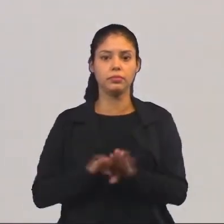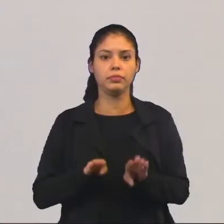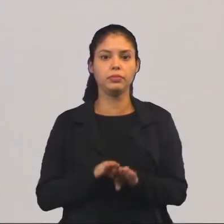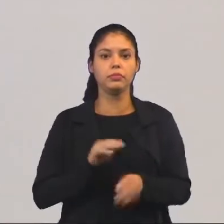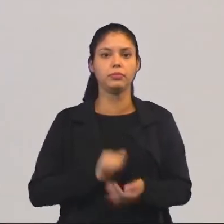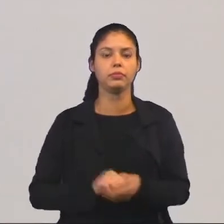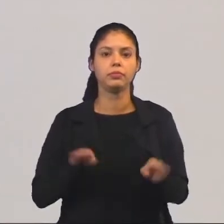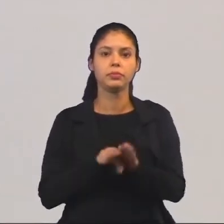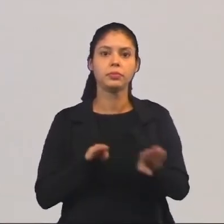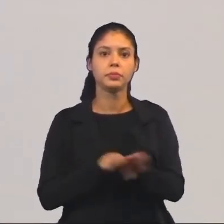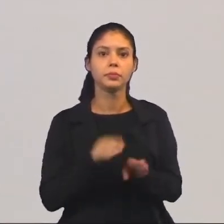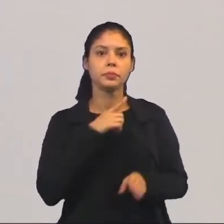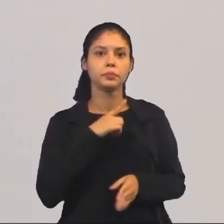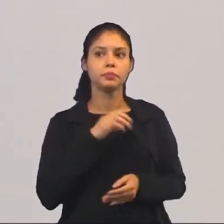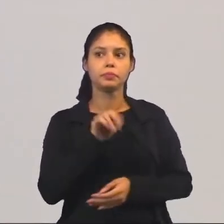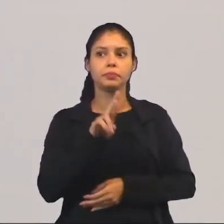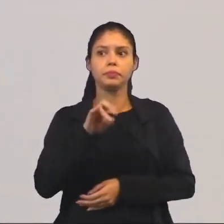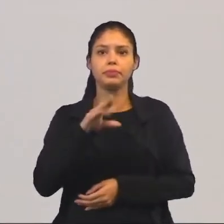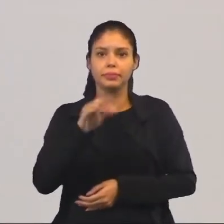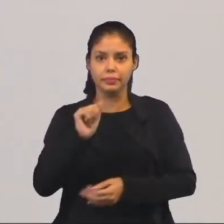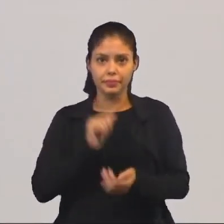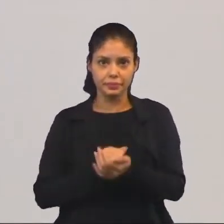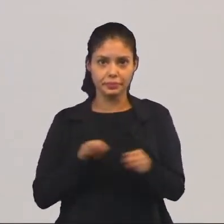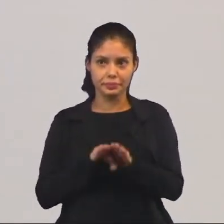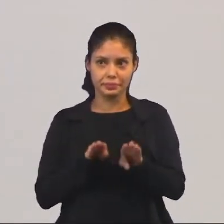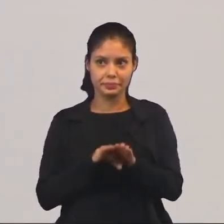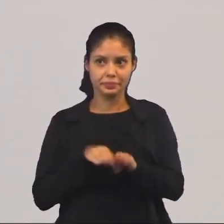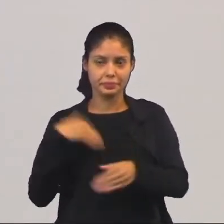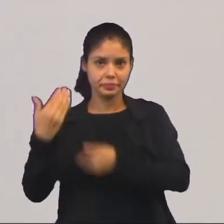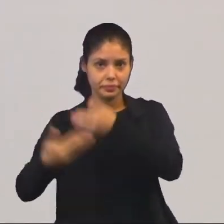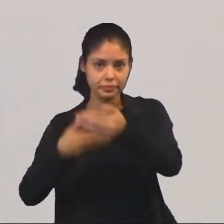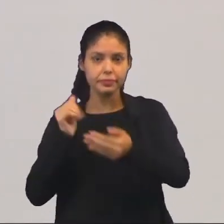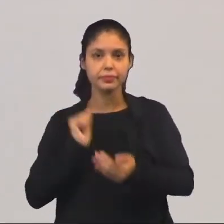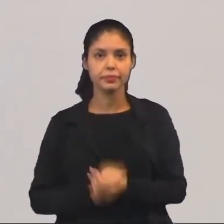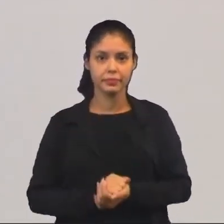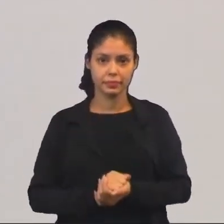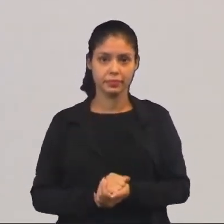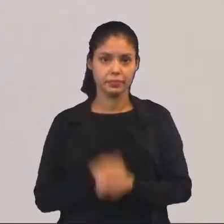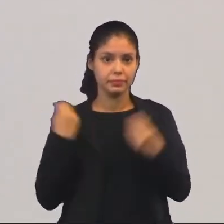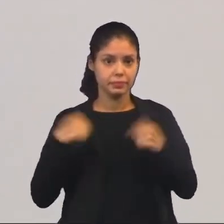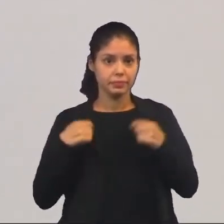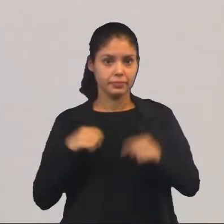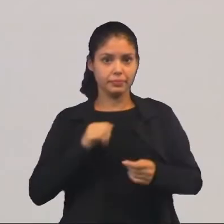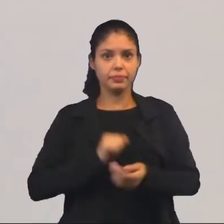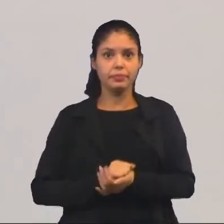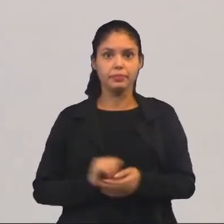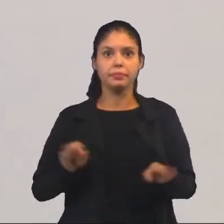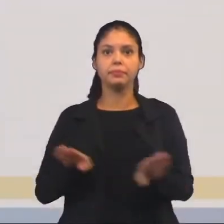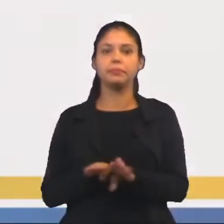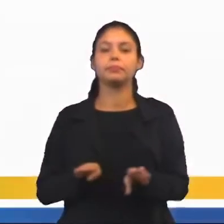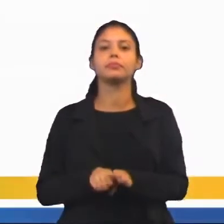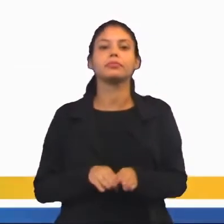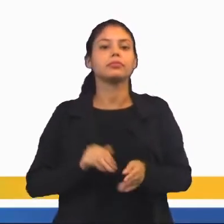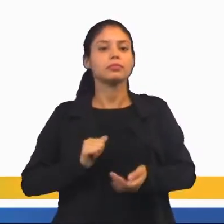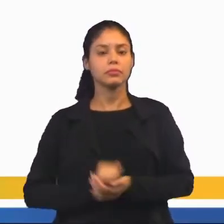que um alimento ultraprocessado, ele precisa ser o quê? Ele precisa ser evitado, não é